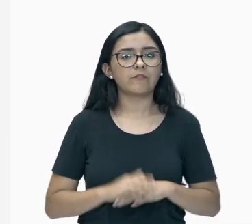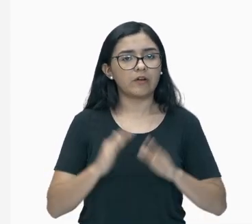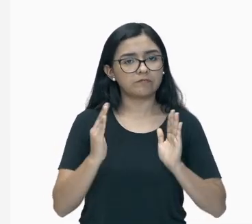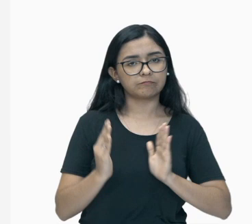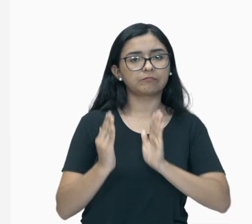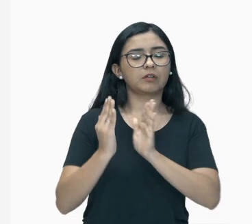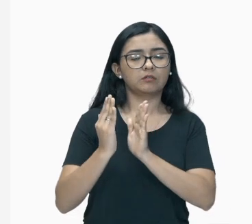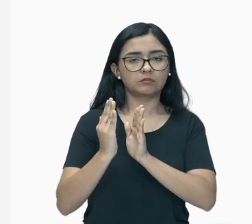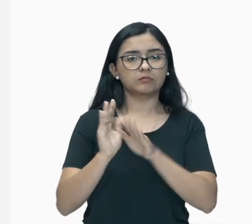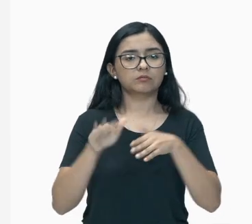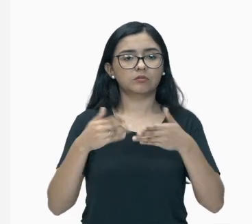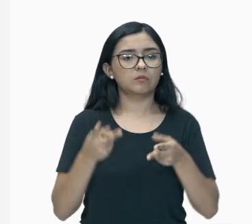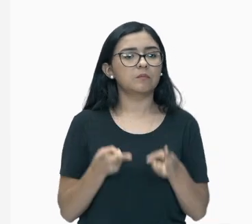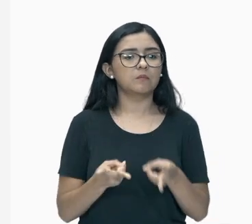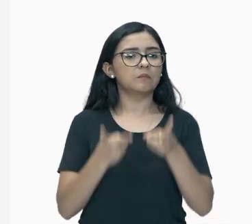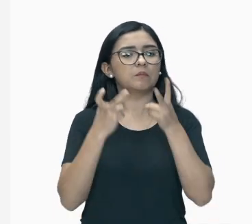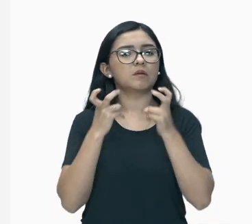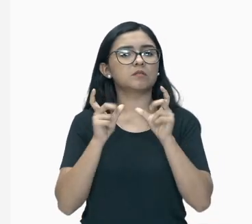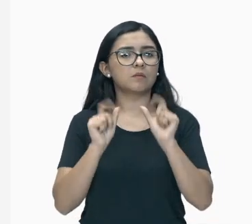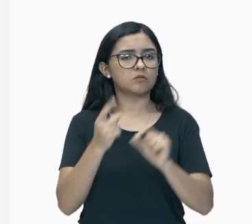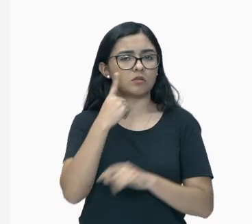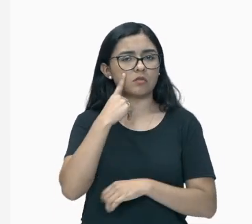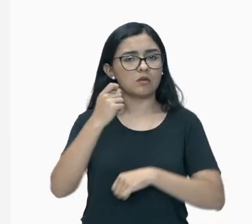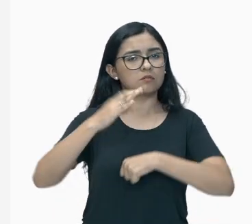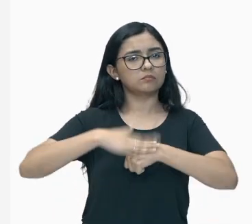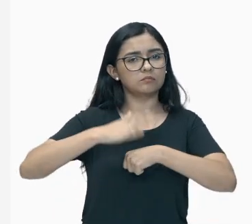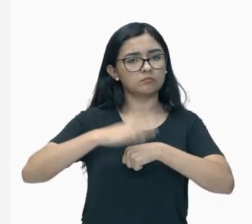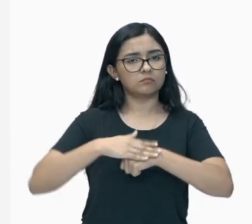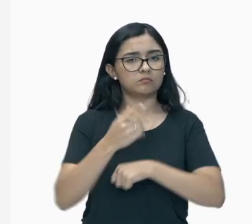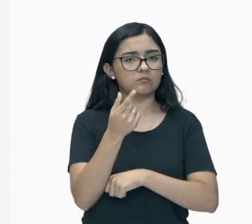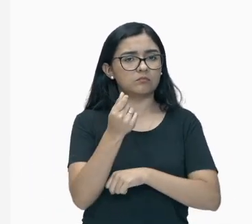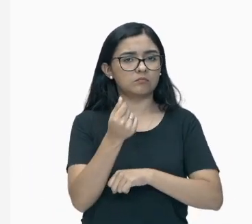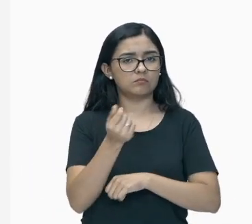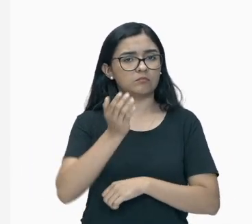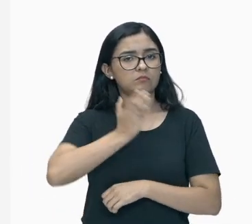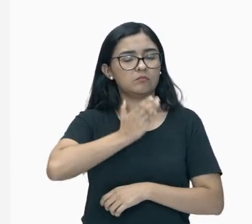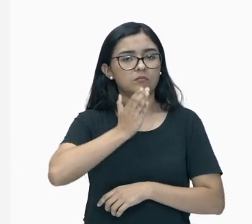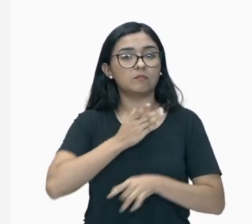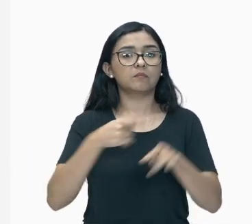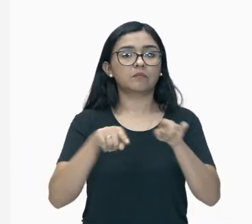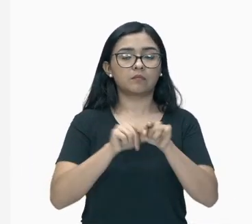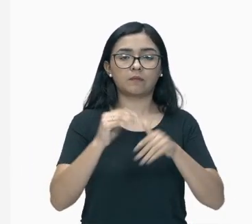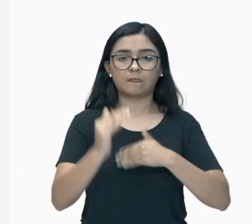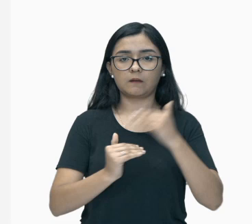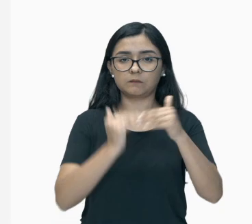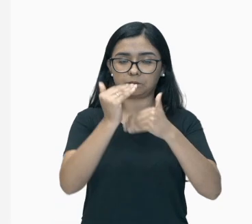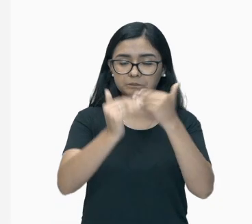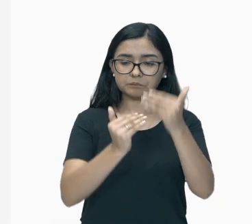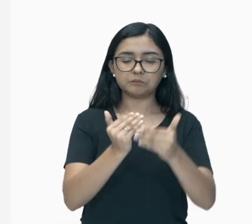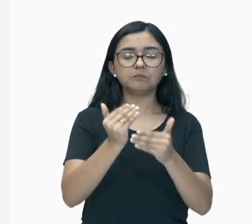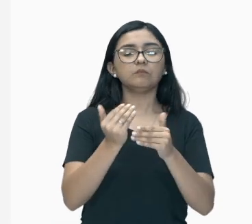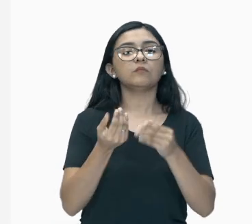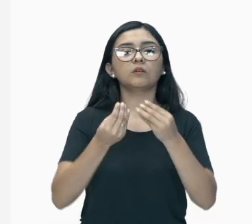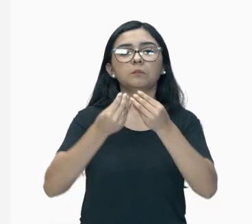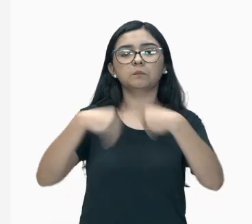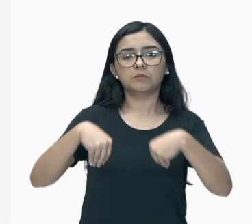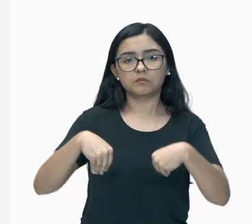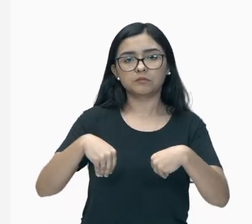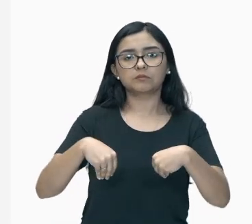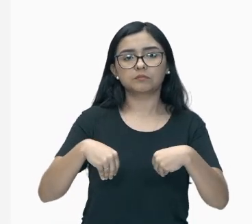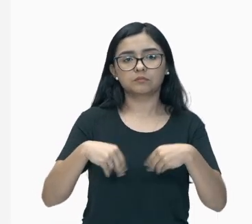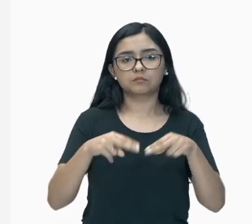colonial, vendo seus interesses pessoais de enriquecimento e o desenvolvimento das colônias prejudicados pelas